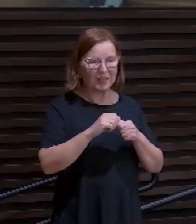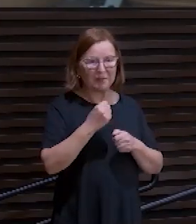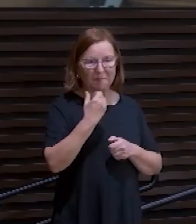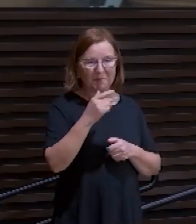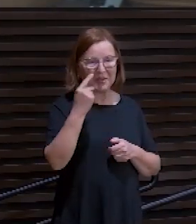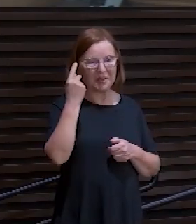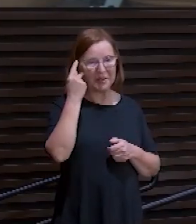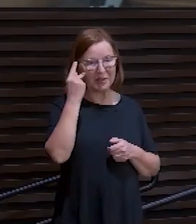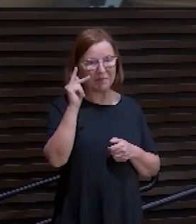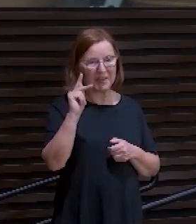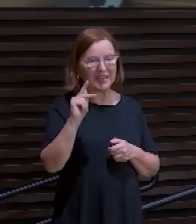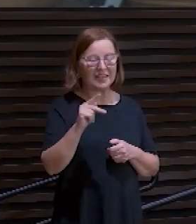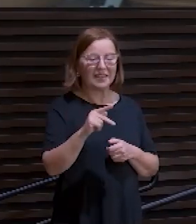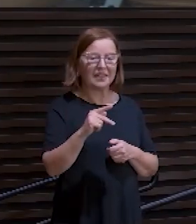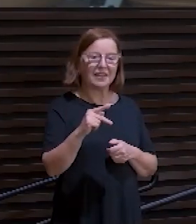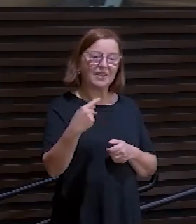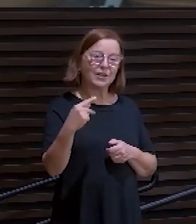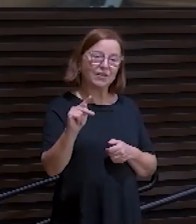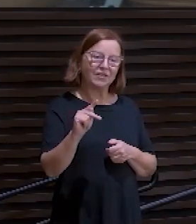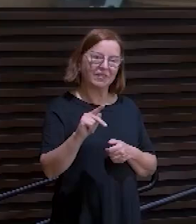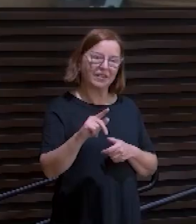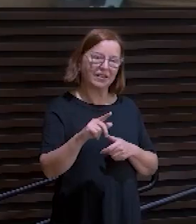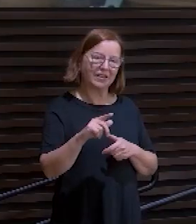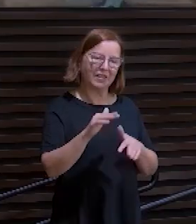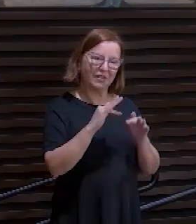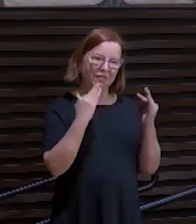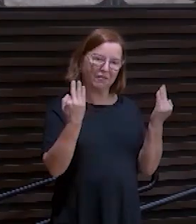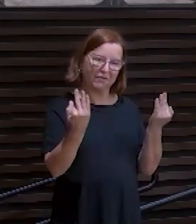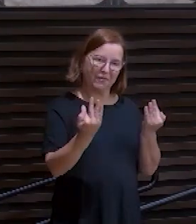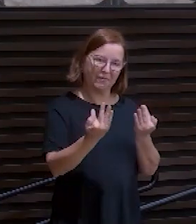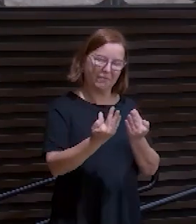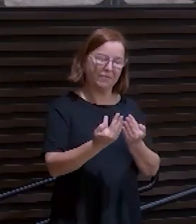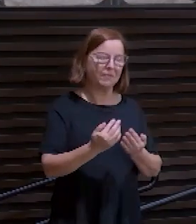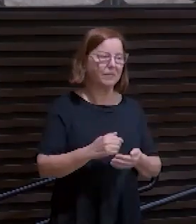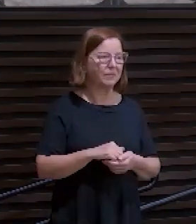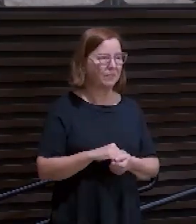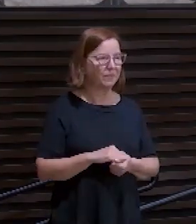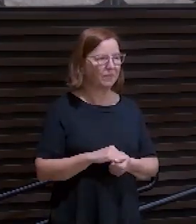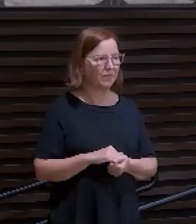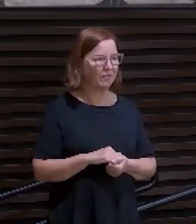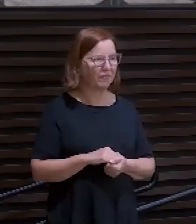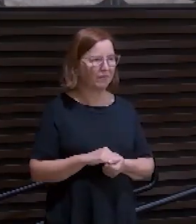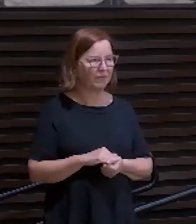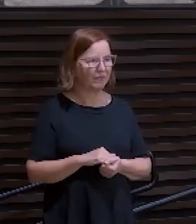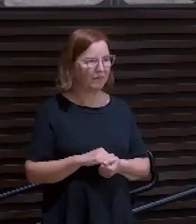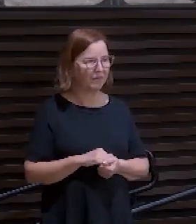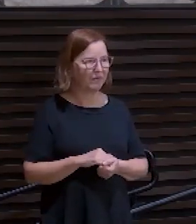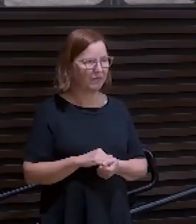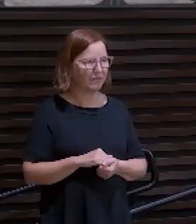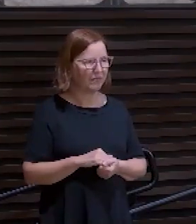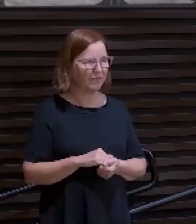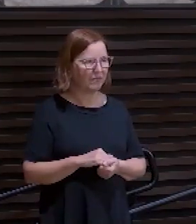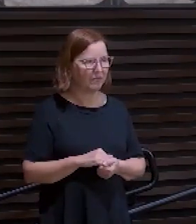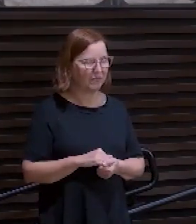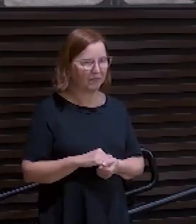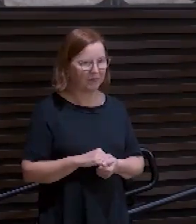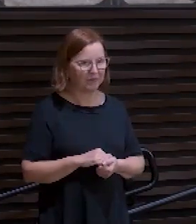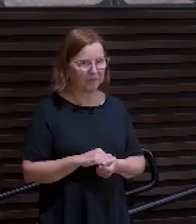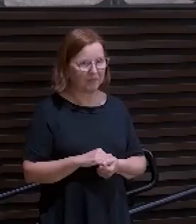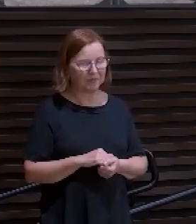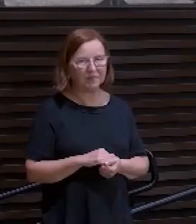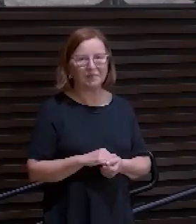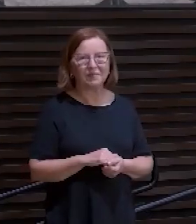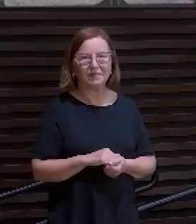ele testa um por um dos seus irmãos. É justamente aqui que fica a interrogação para o capítulo